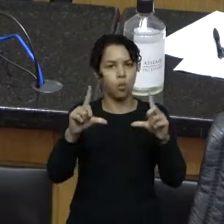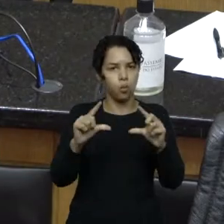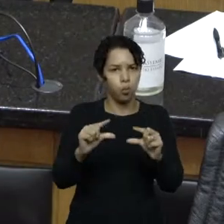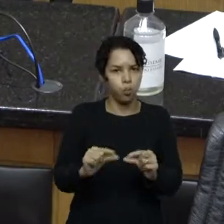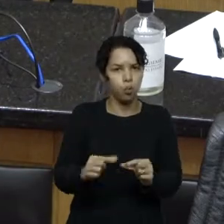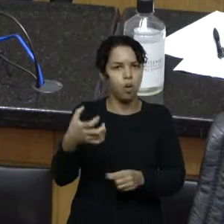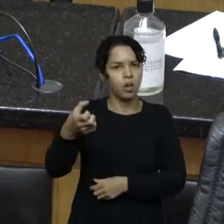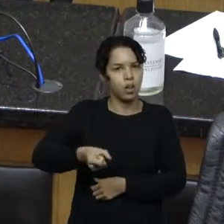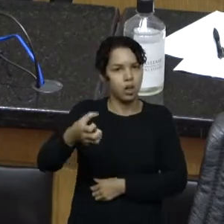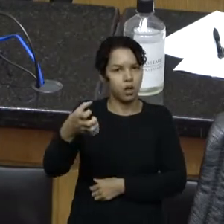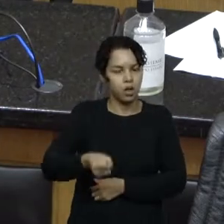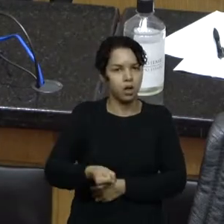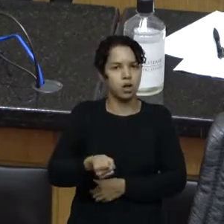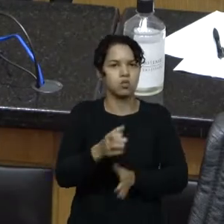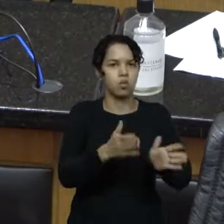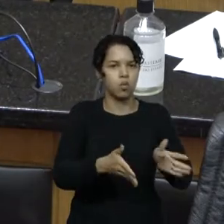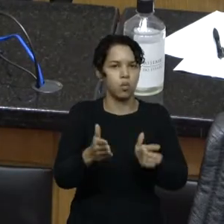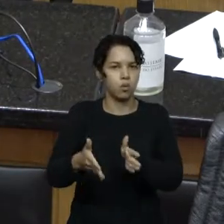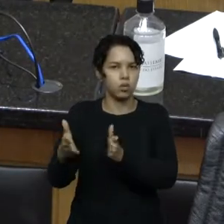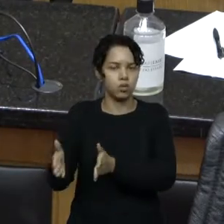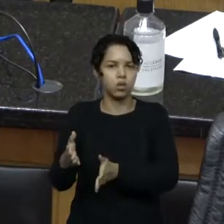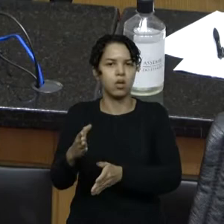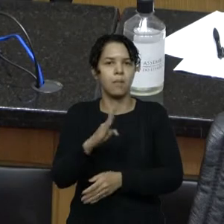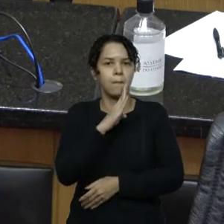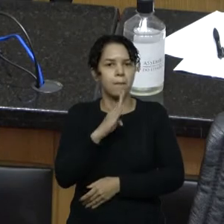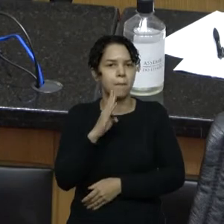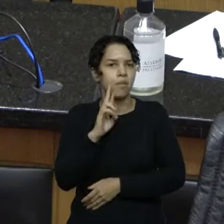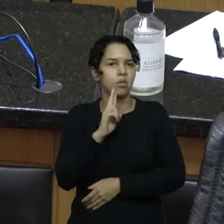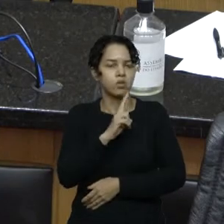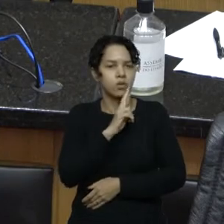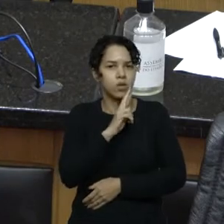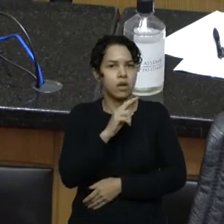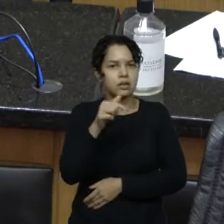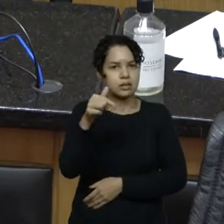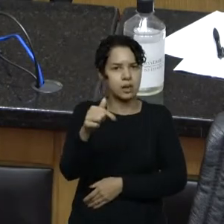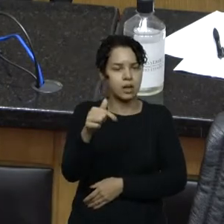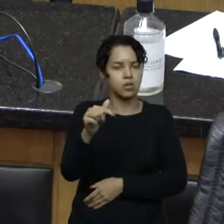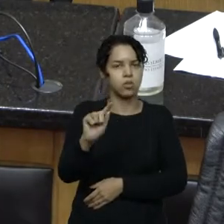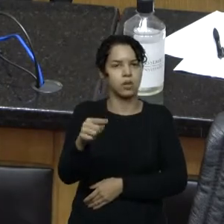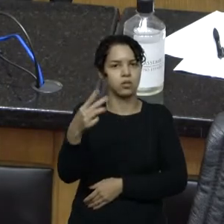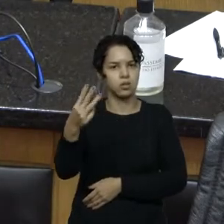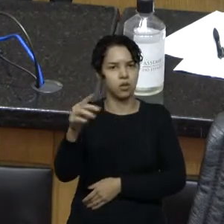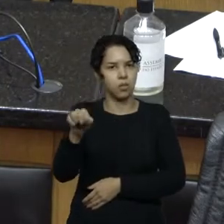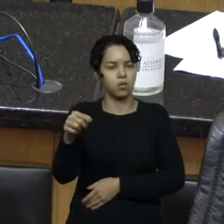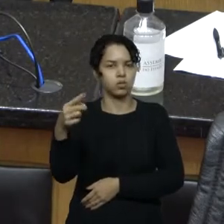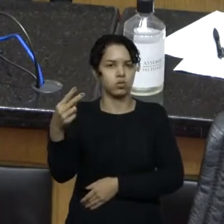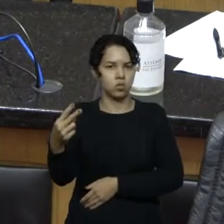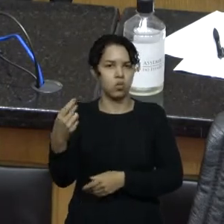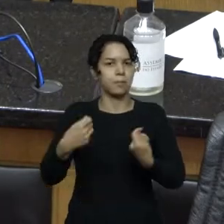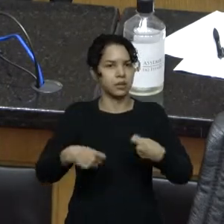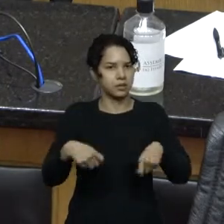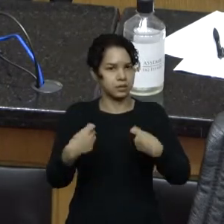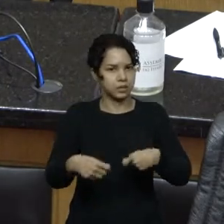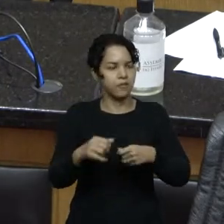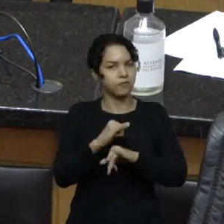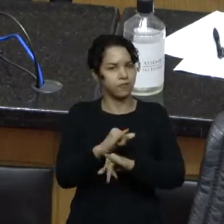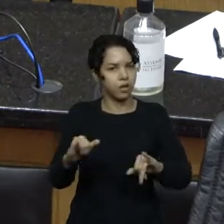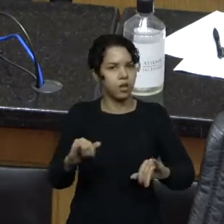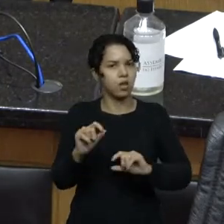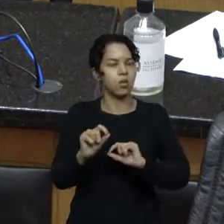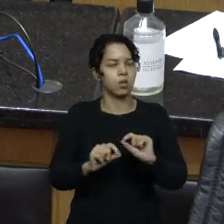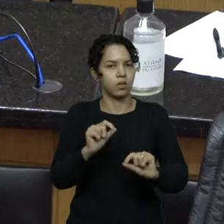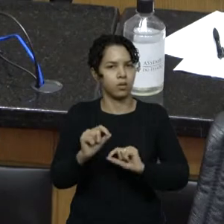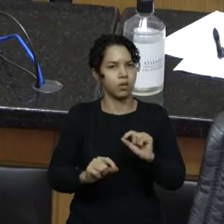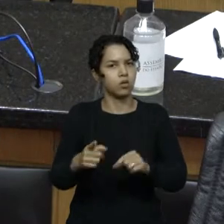organiza em bares e restaurantes de sete para 3.2 é necessário se dizer que nós temos